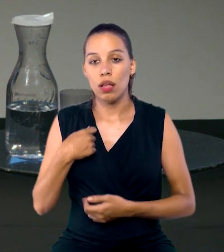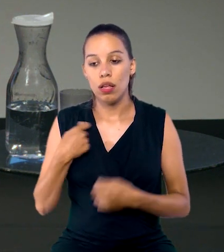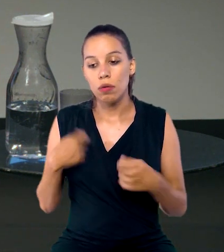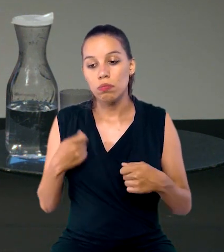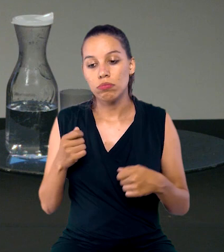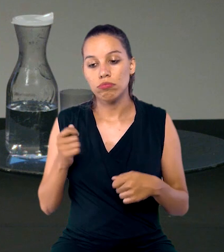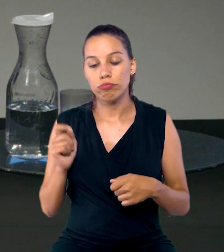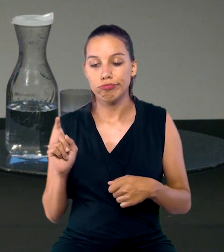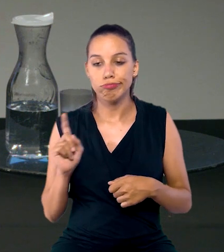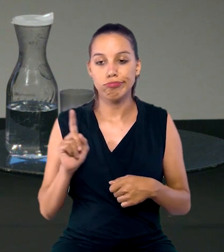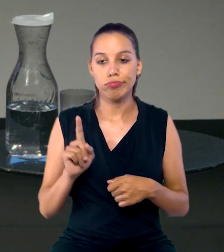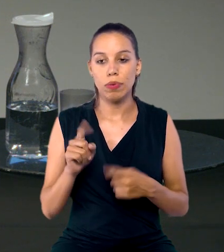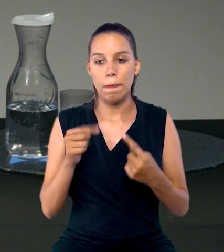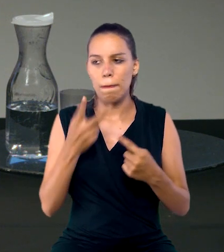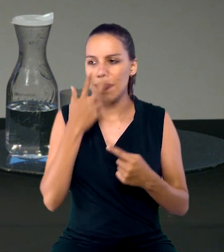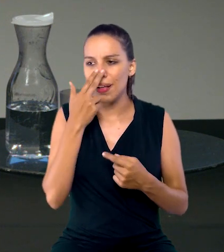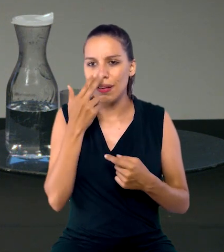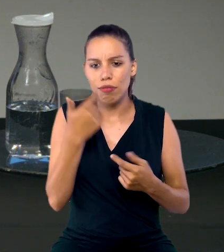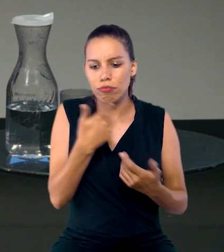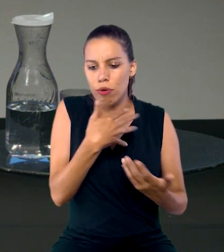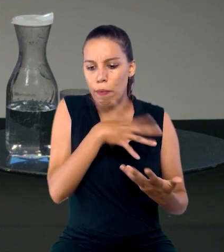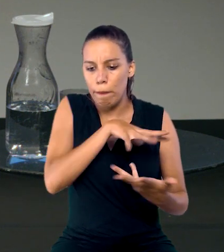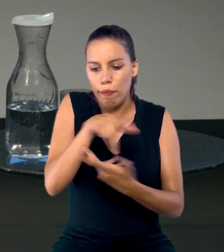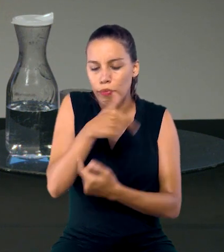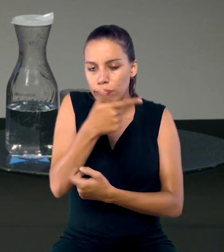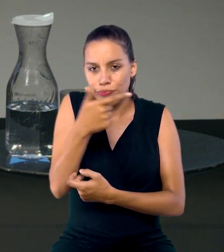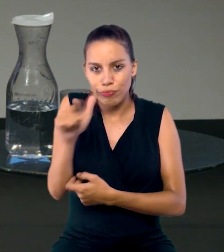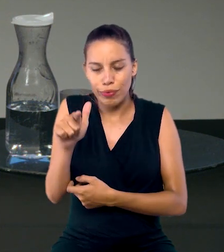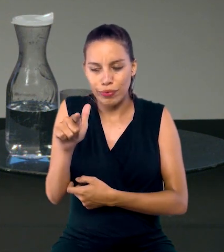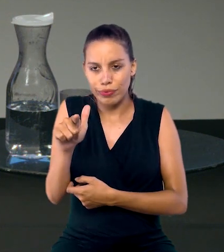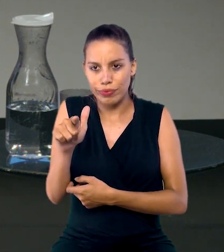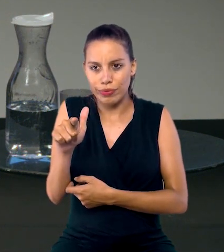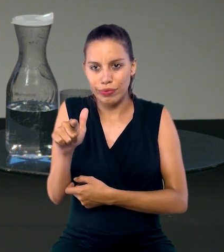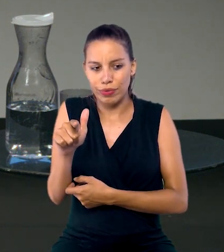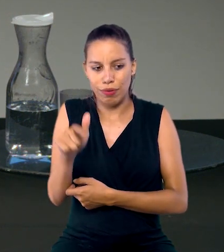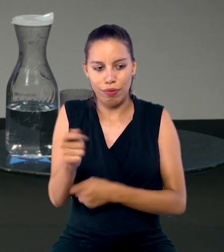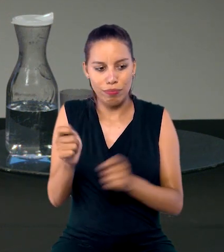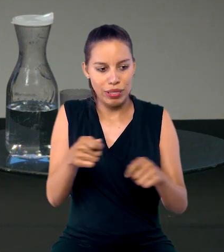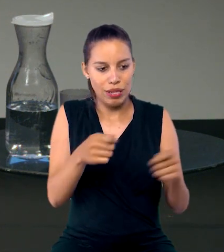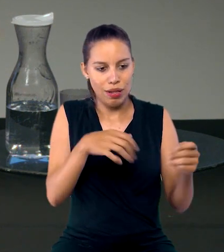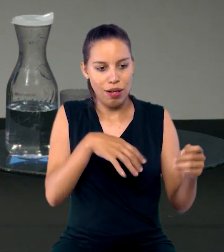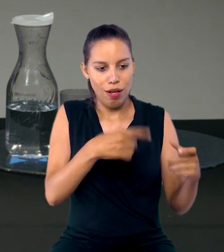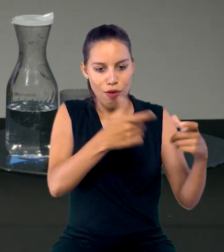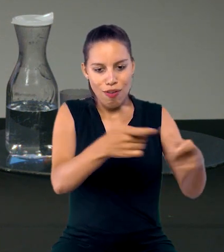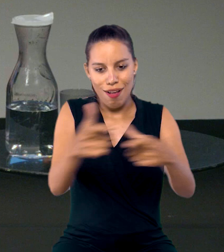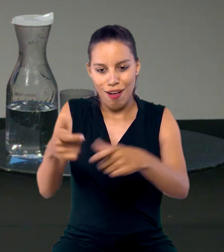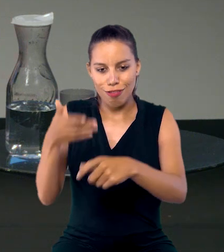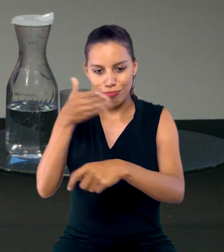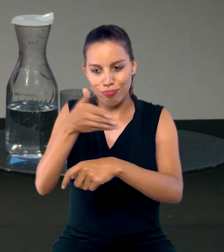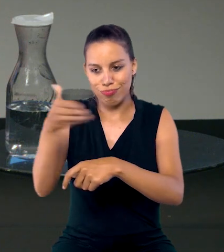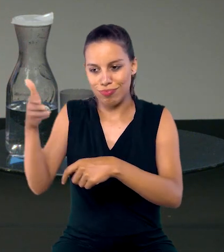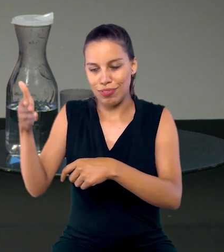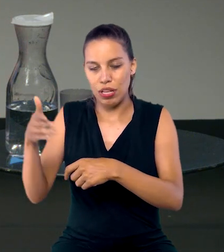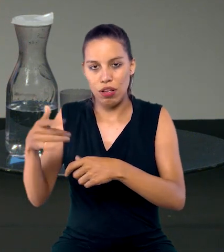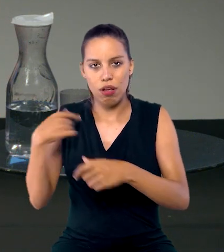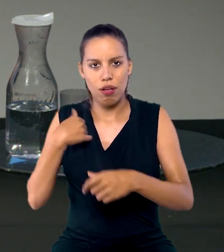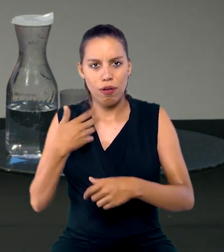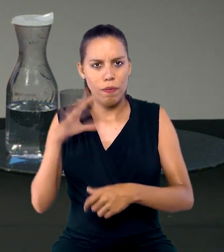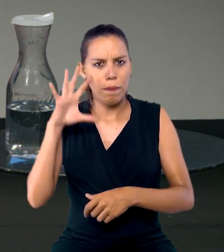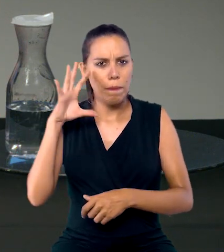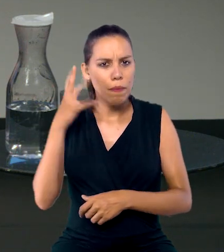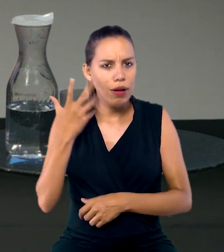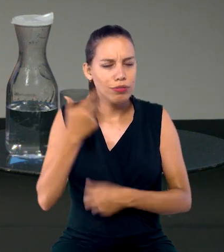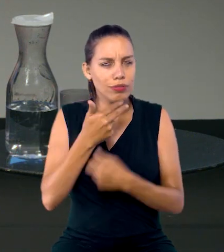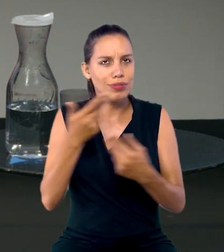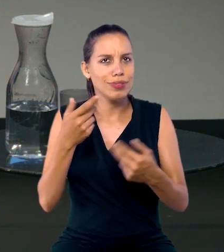Eu preciso ir para esse lugar que eu não sei explicar, que é o da leitura, que me leva a outros lugares, né? E eu acho que uma